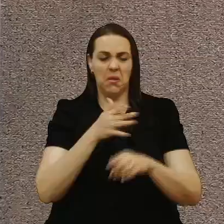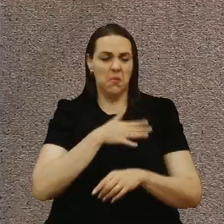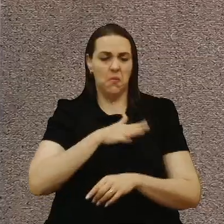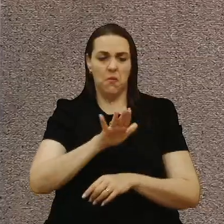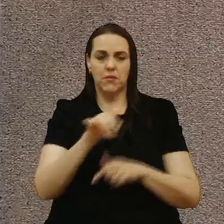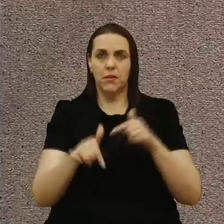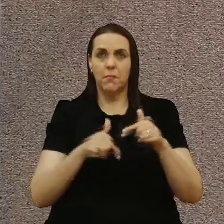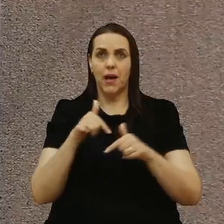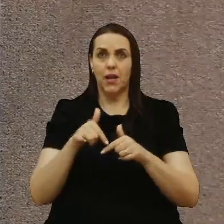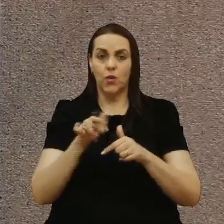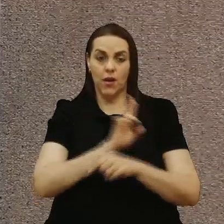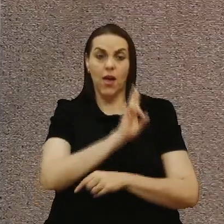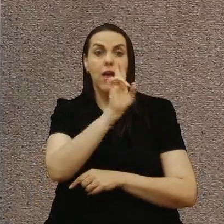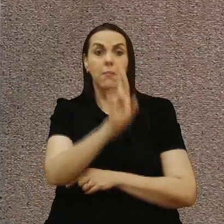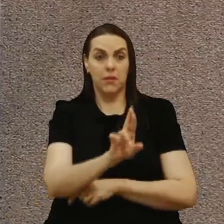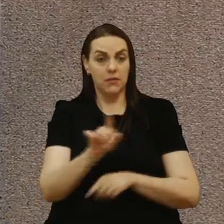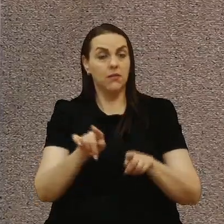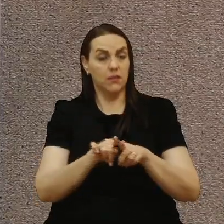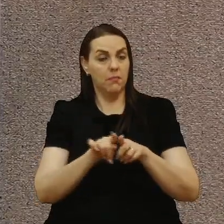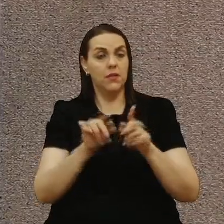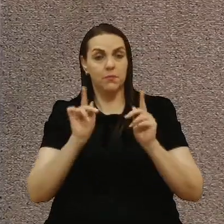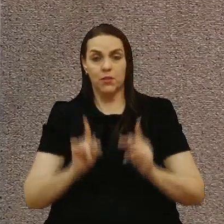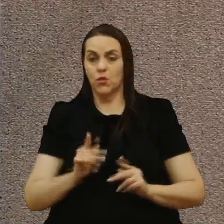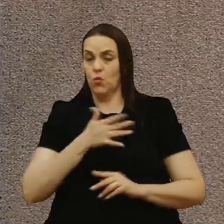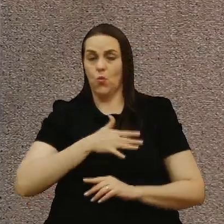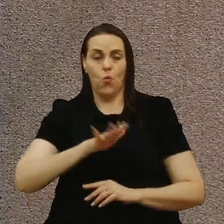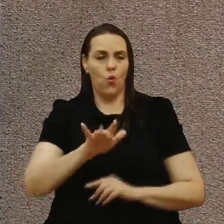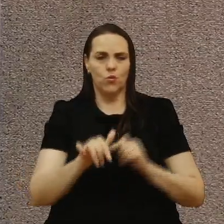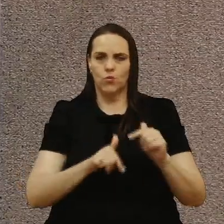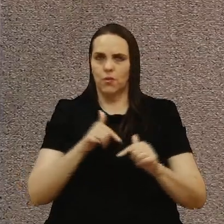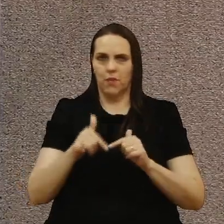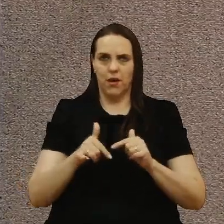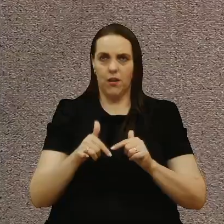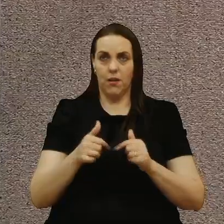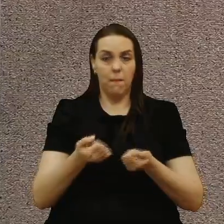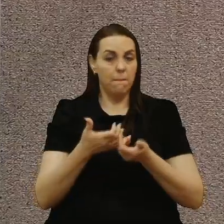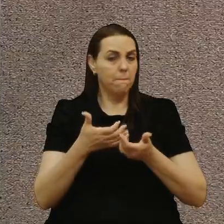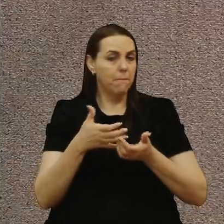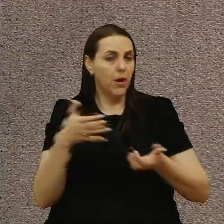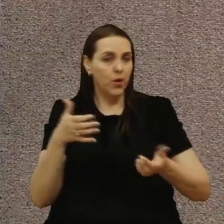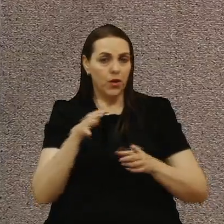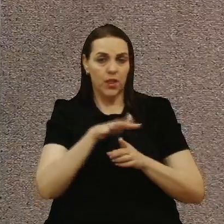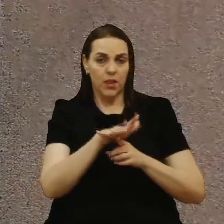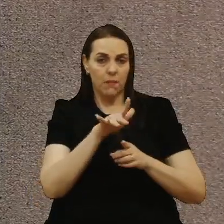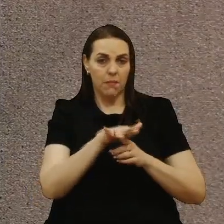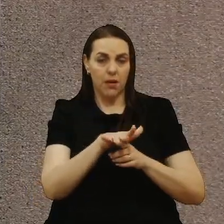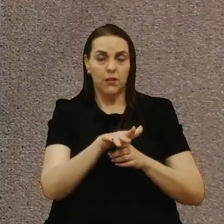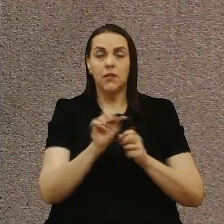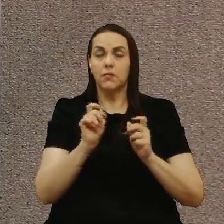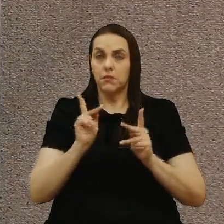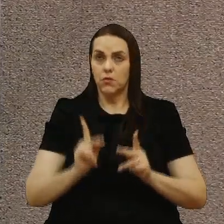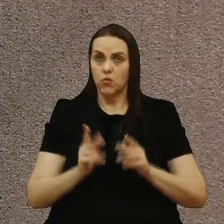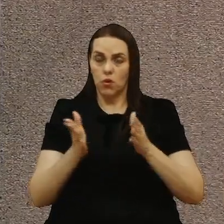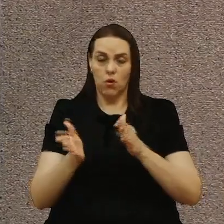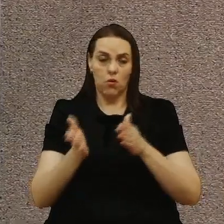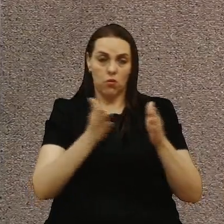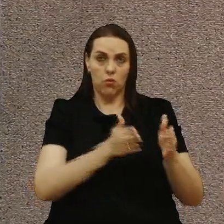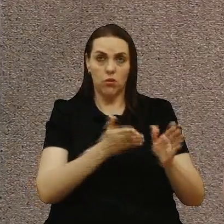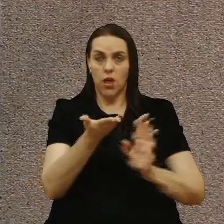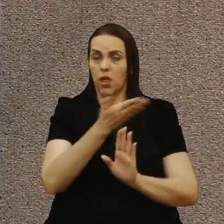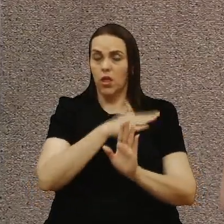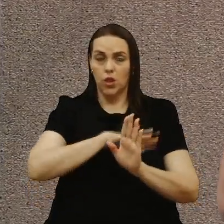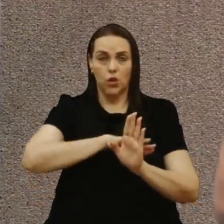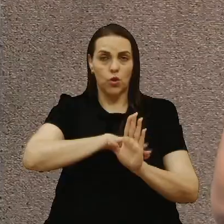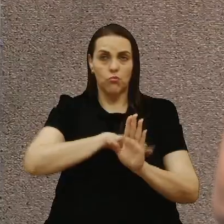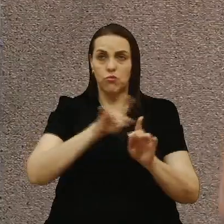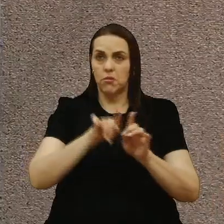representa, inclusive, quem não gosta do nosso trabalho. Costumo dizer que boa parte das demandas que chegam no meu gabinete é de pessoas que são de oposição, inclusive no aspecto ideológico, né? E